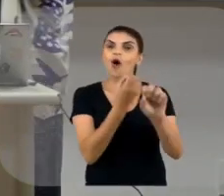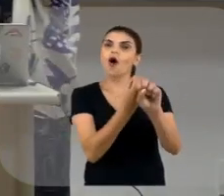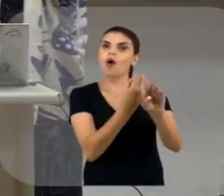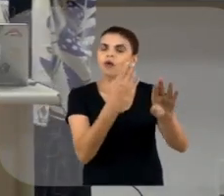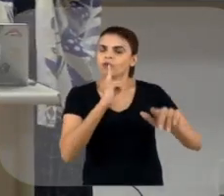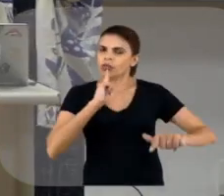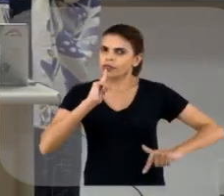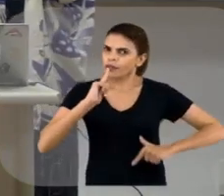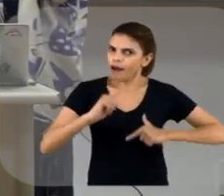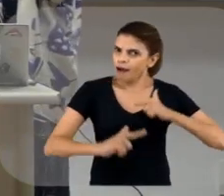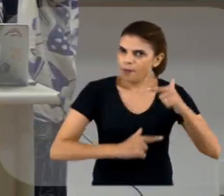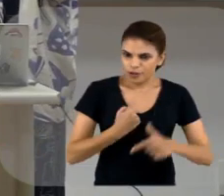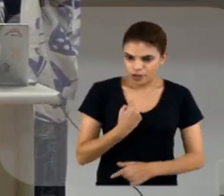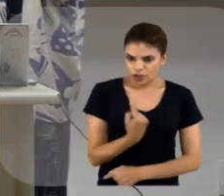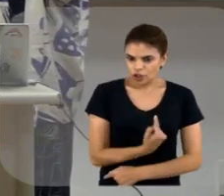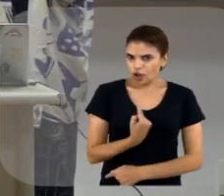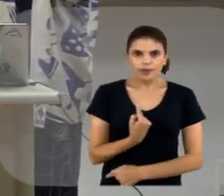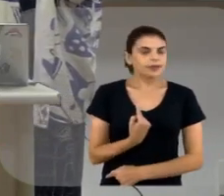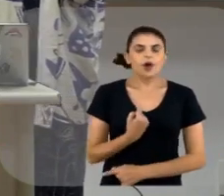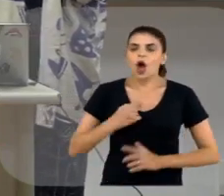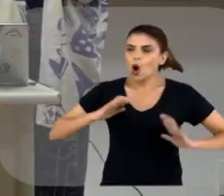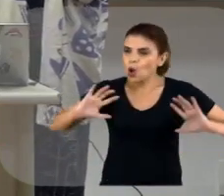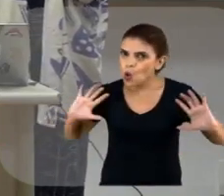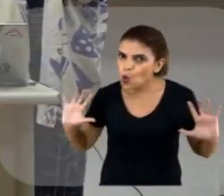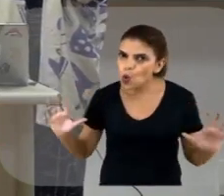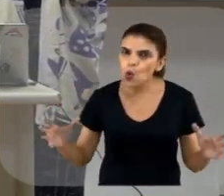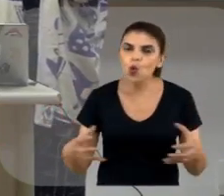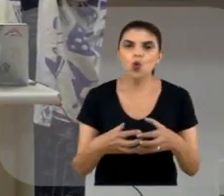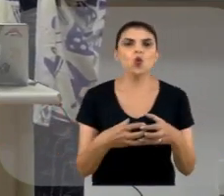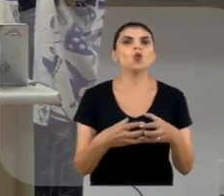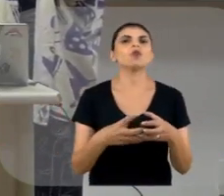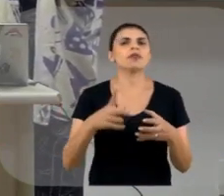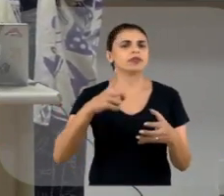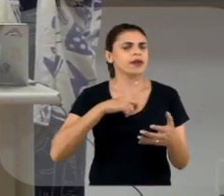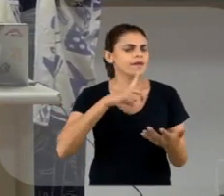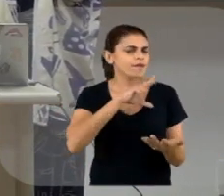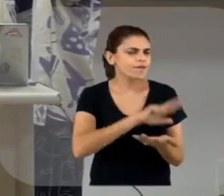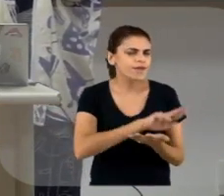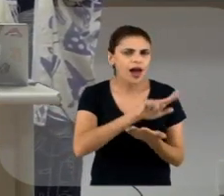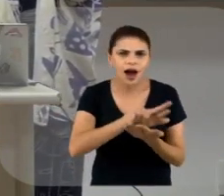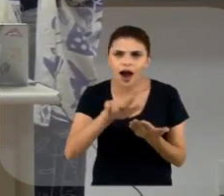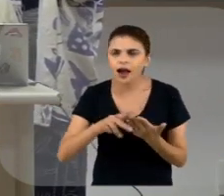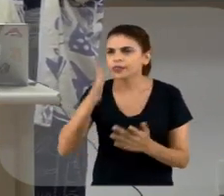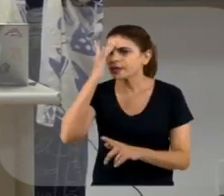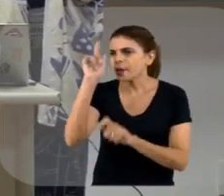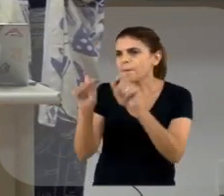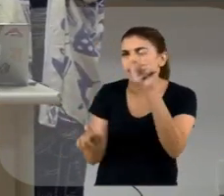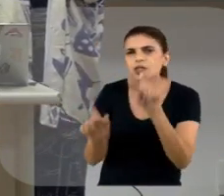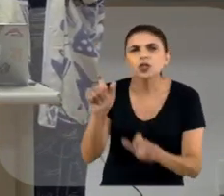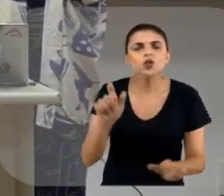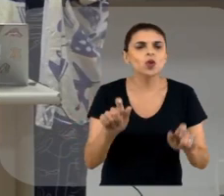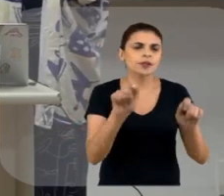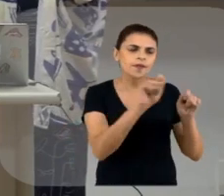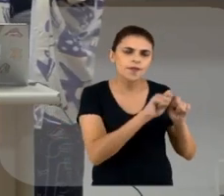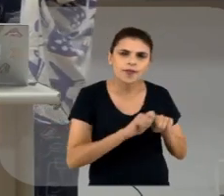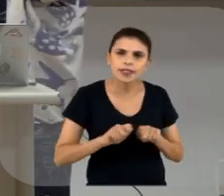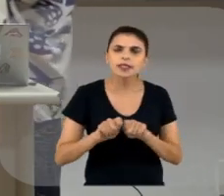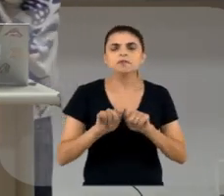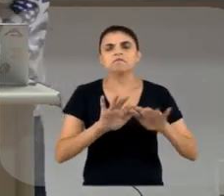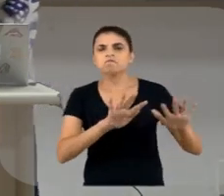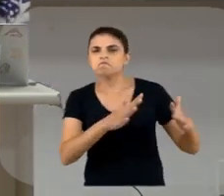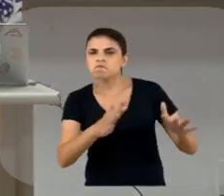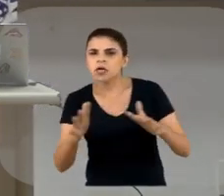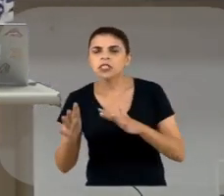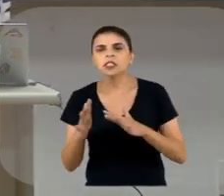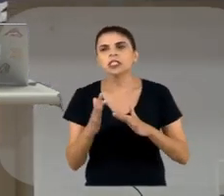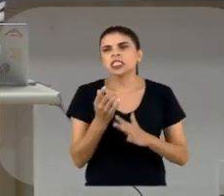grande trabalho em grupo, né? Então, a gente vai ter aí diversos atores, vamos pensar, pelo